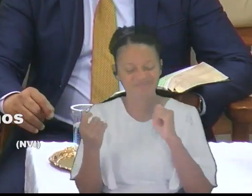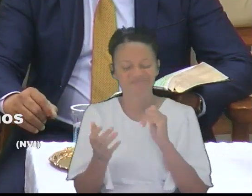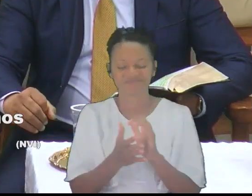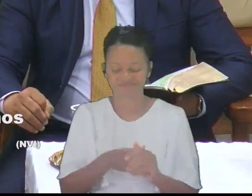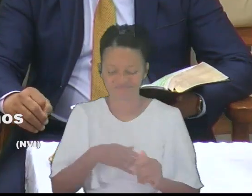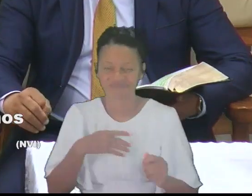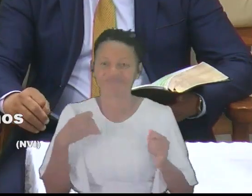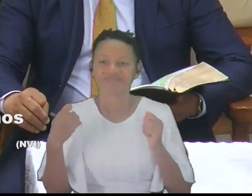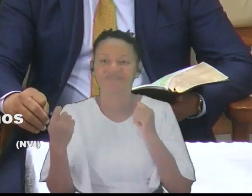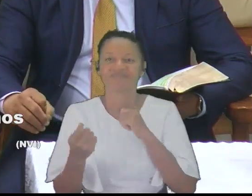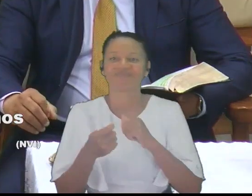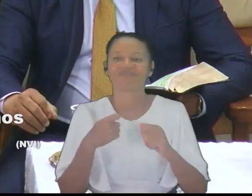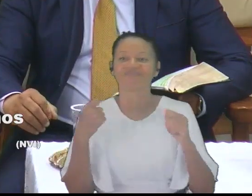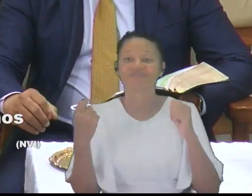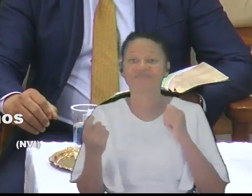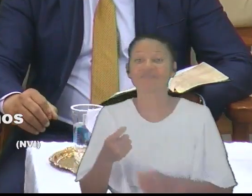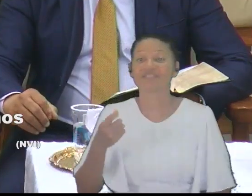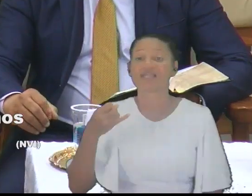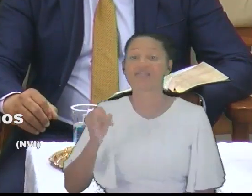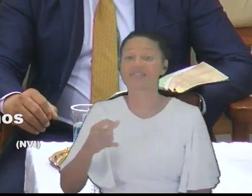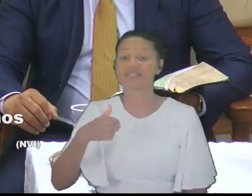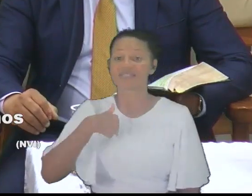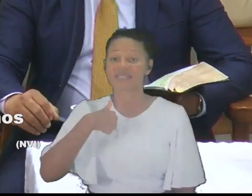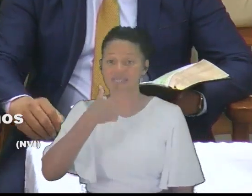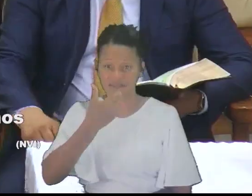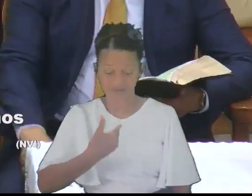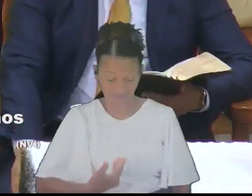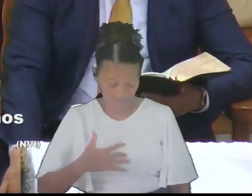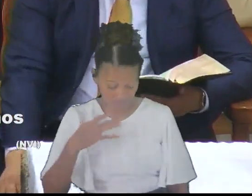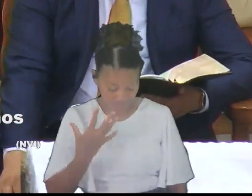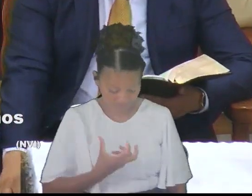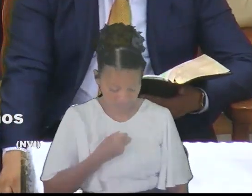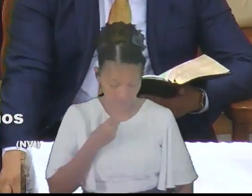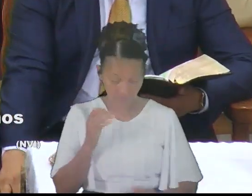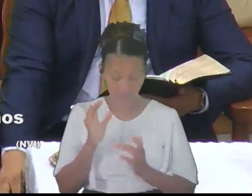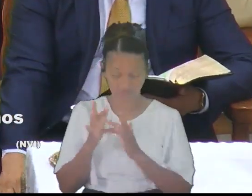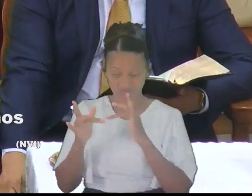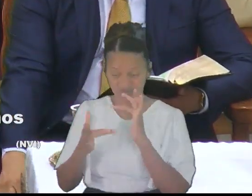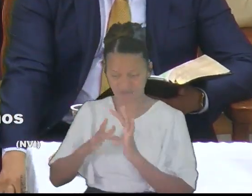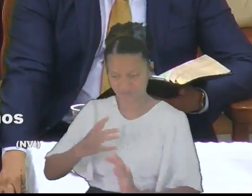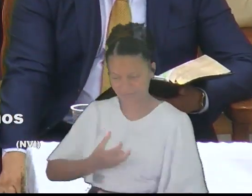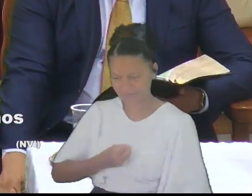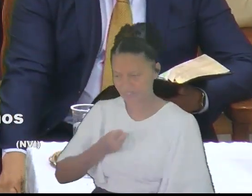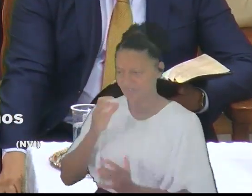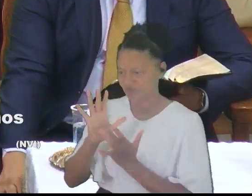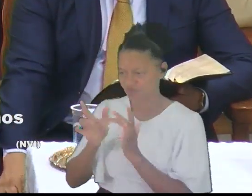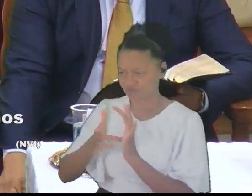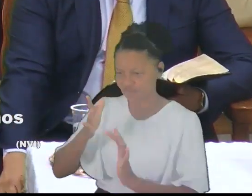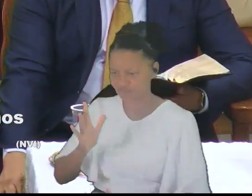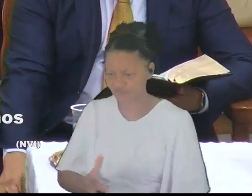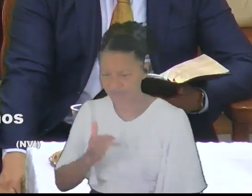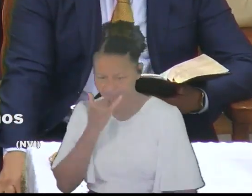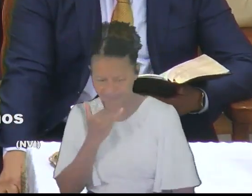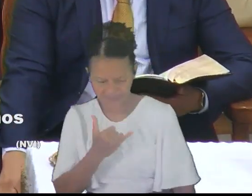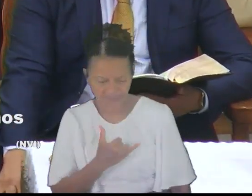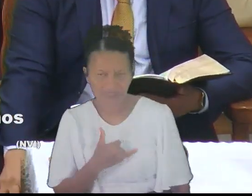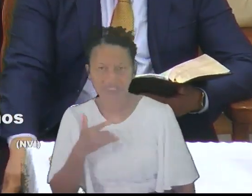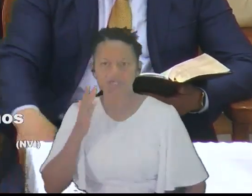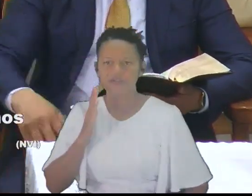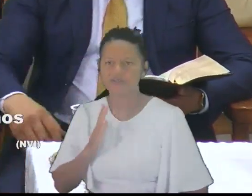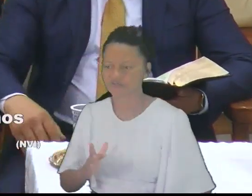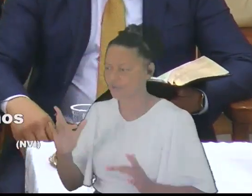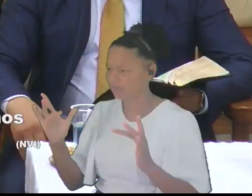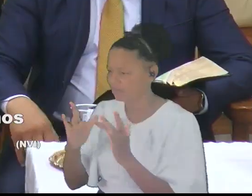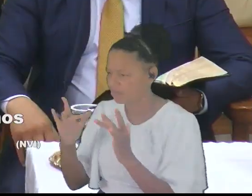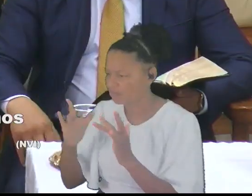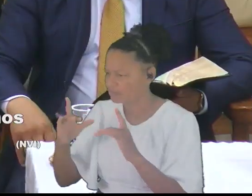aleluia. Se eu sou salvo, se Jesus me salvou, se Jesus me perdoou, se eu agora tenho acesso a Deus,